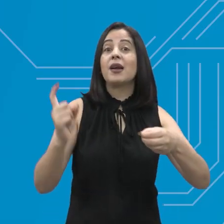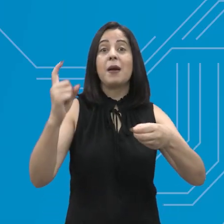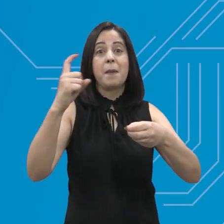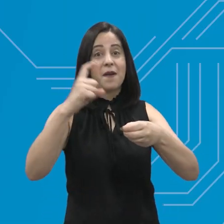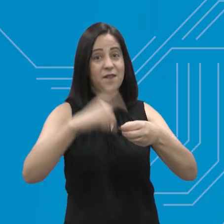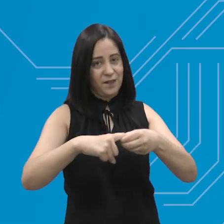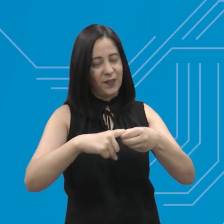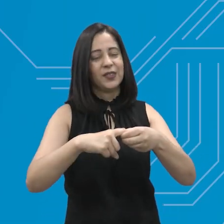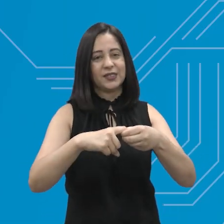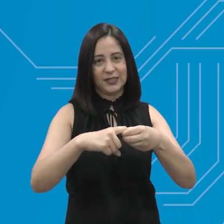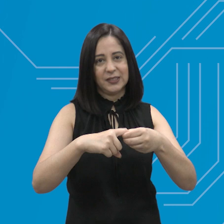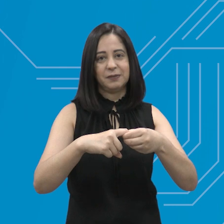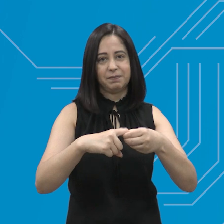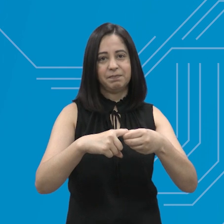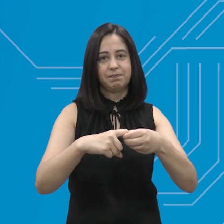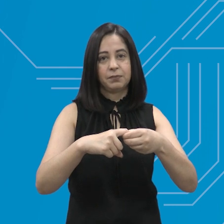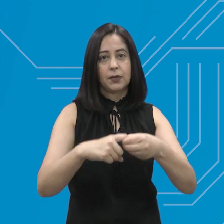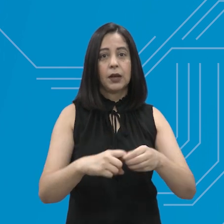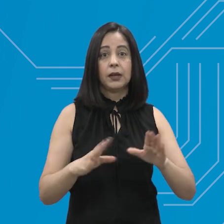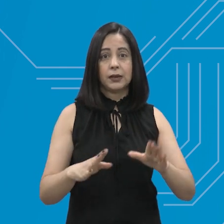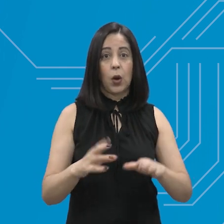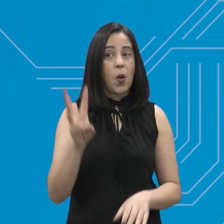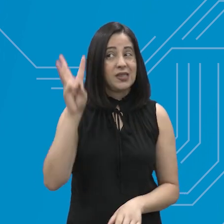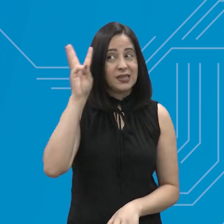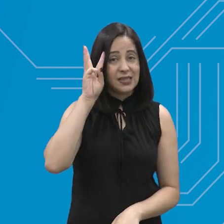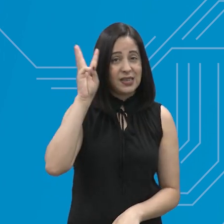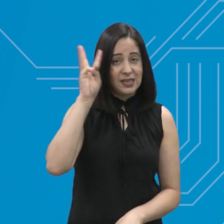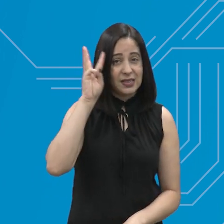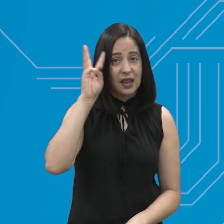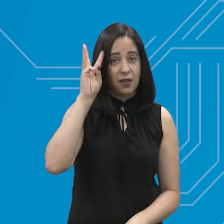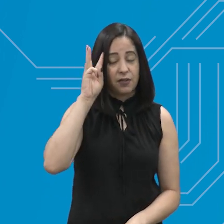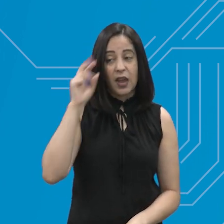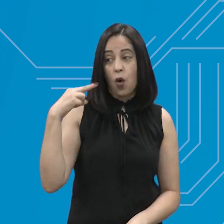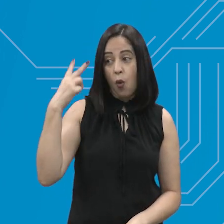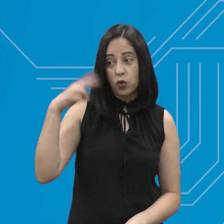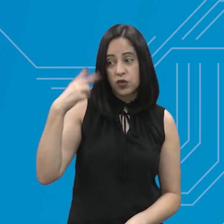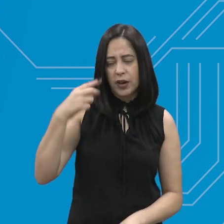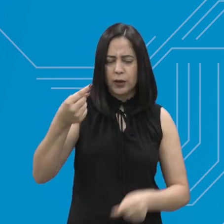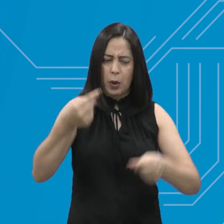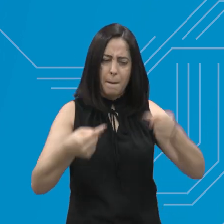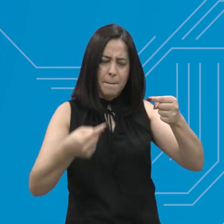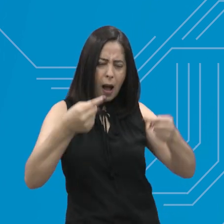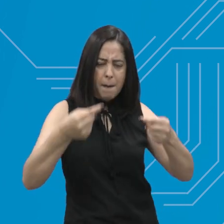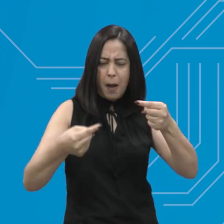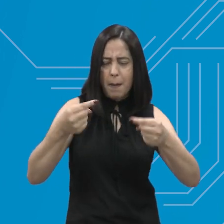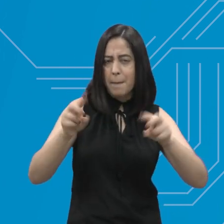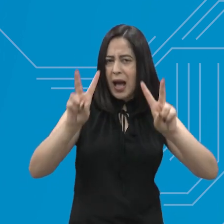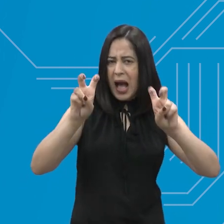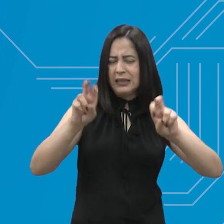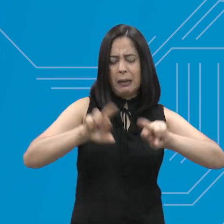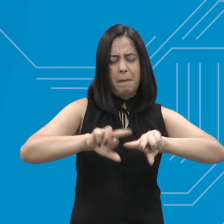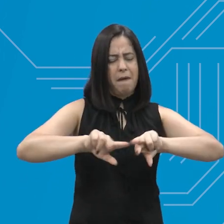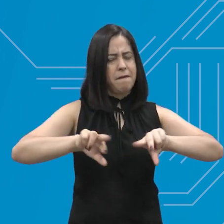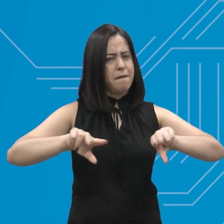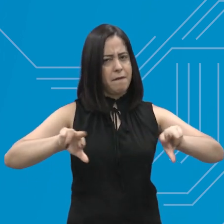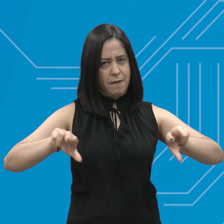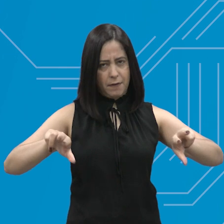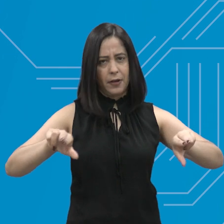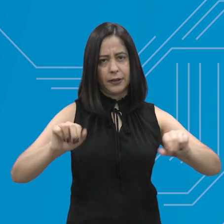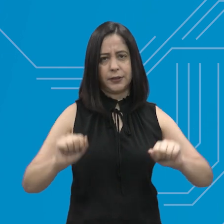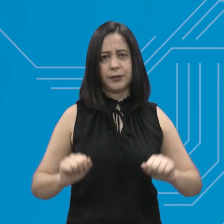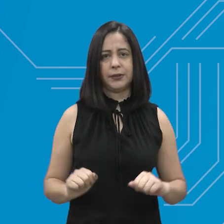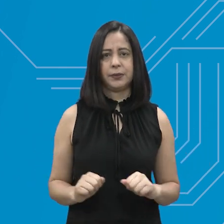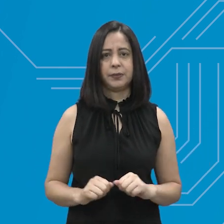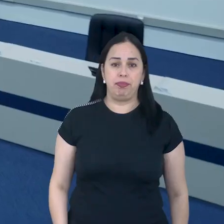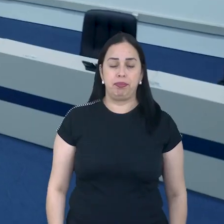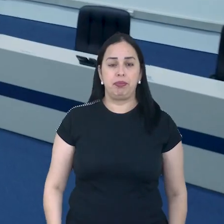Estamos de volta com o Semana Legislativa. E na última terça-feira, vereadores debateram temas de interesse público durante a sessão